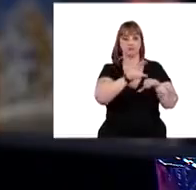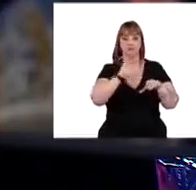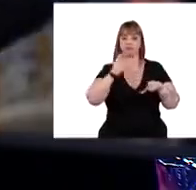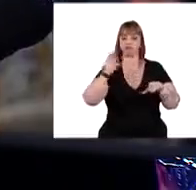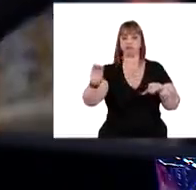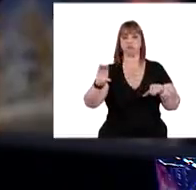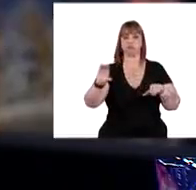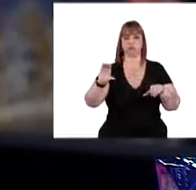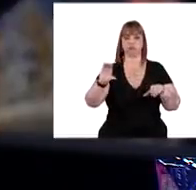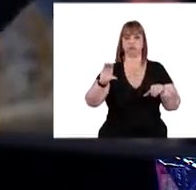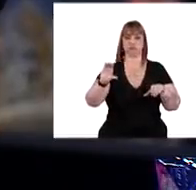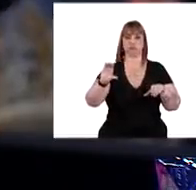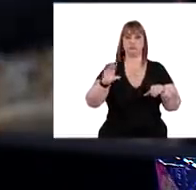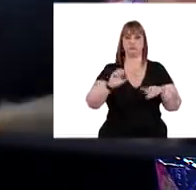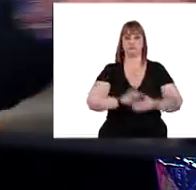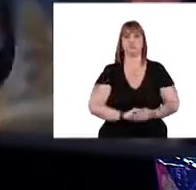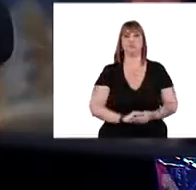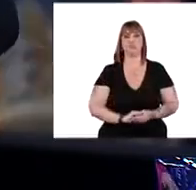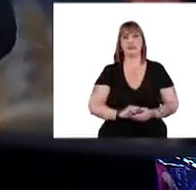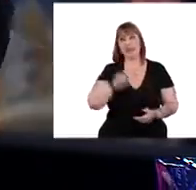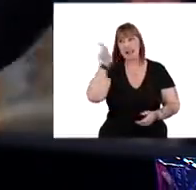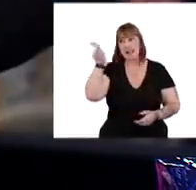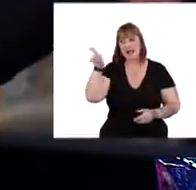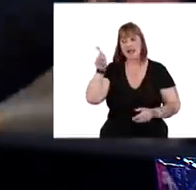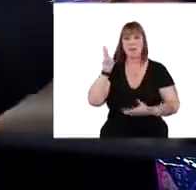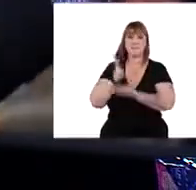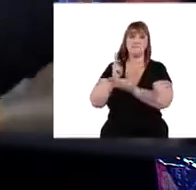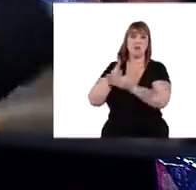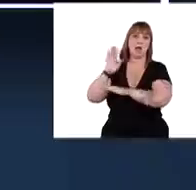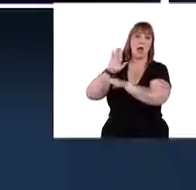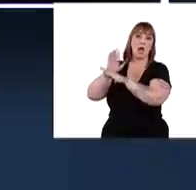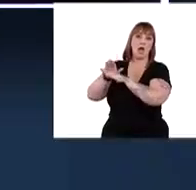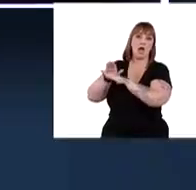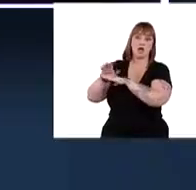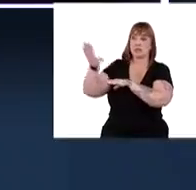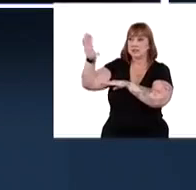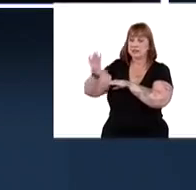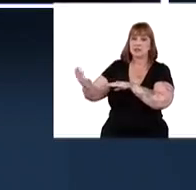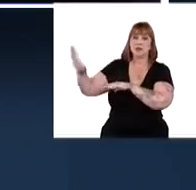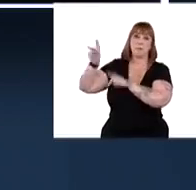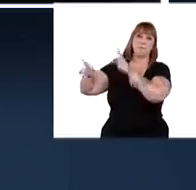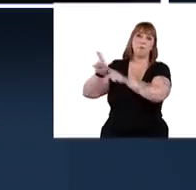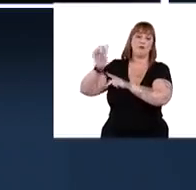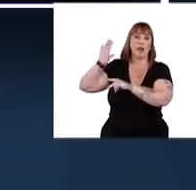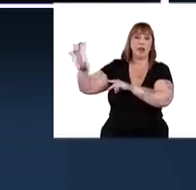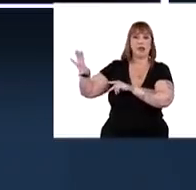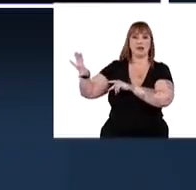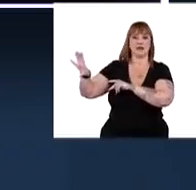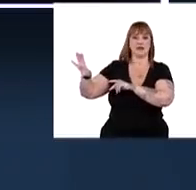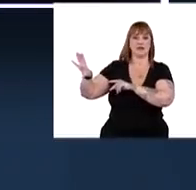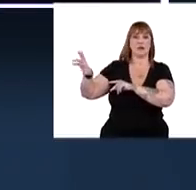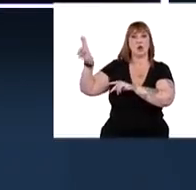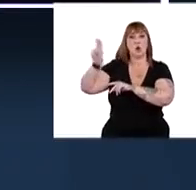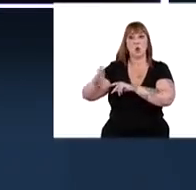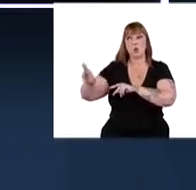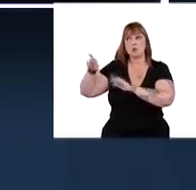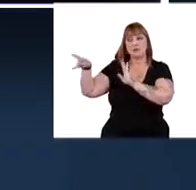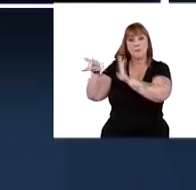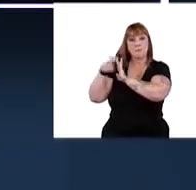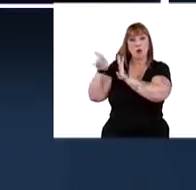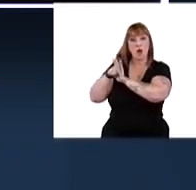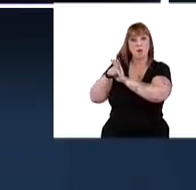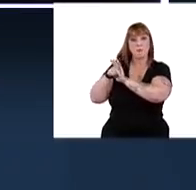né, das indústrias, para poder lá mesmo beneficiar a castanha e ali adotar a mão de obra